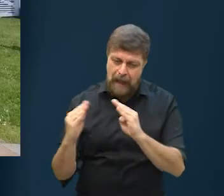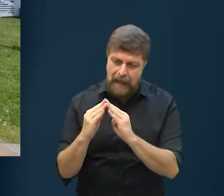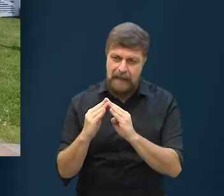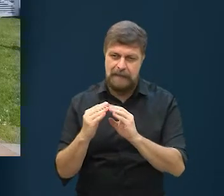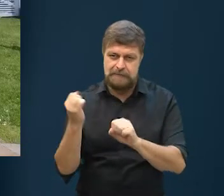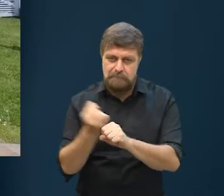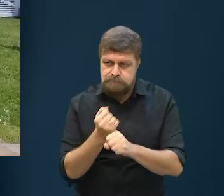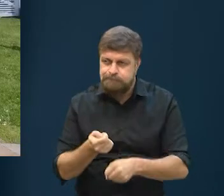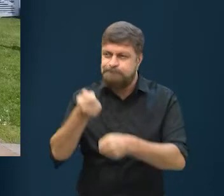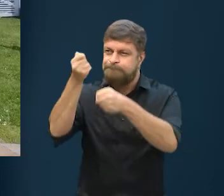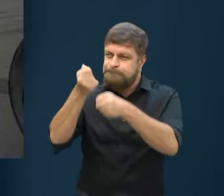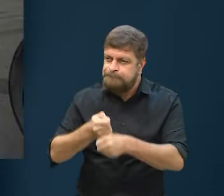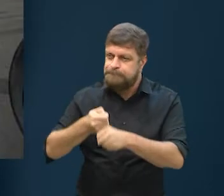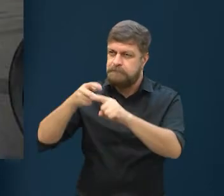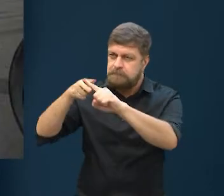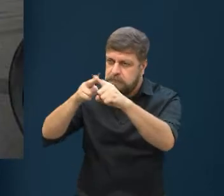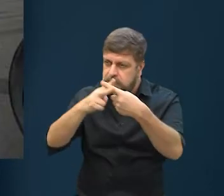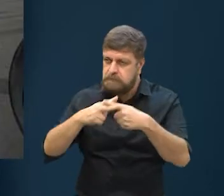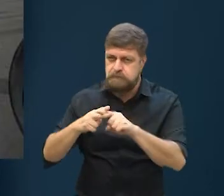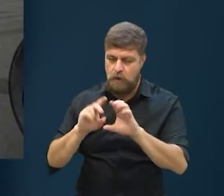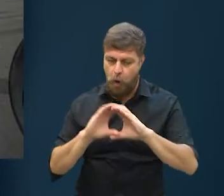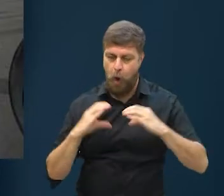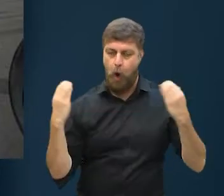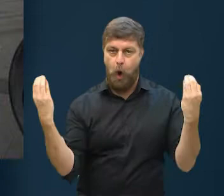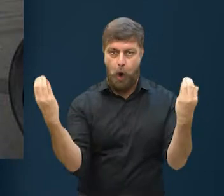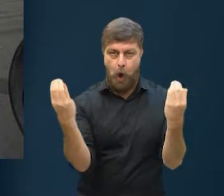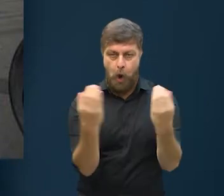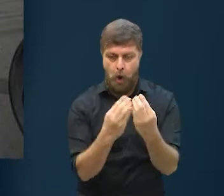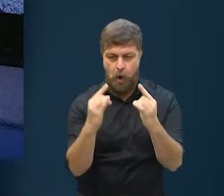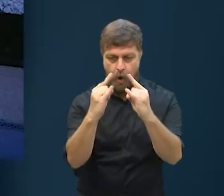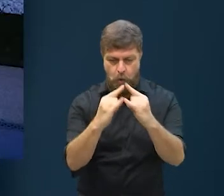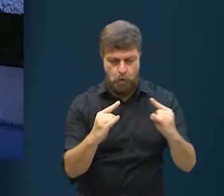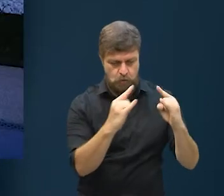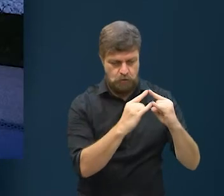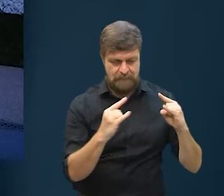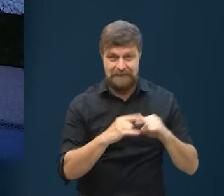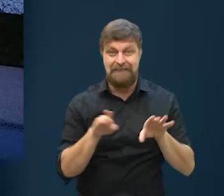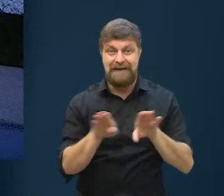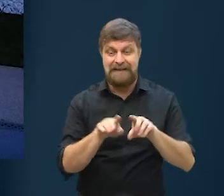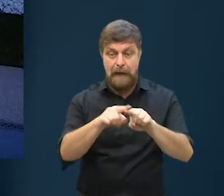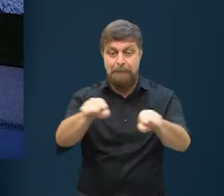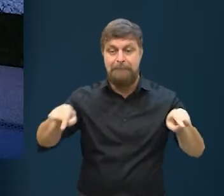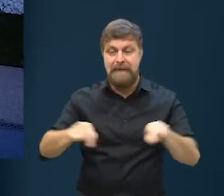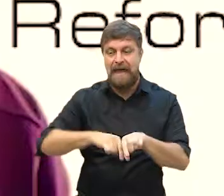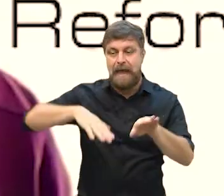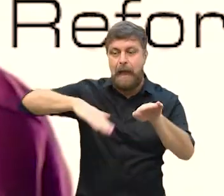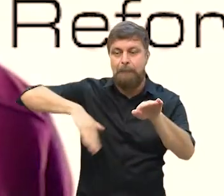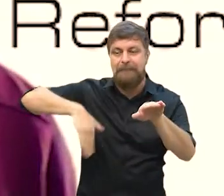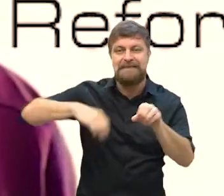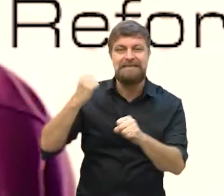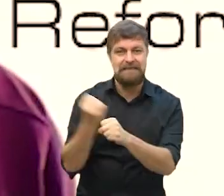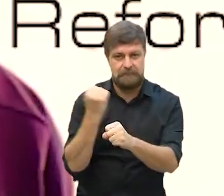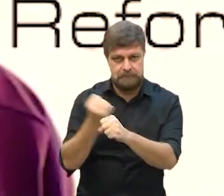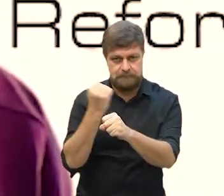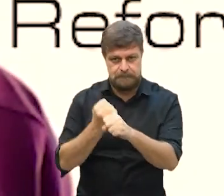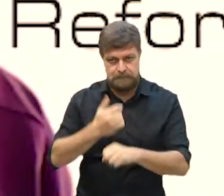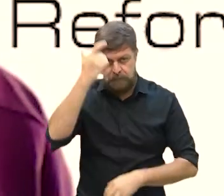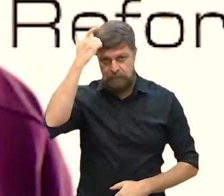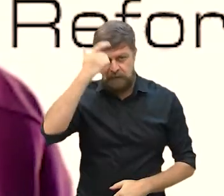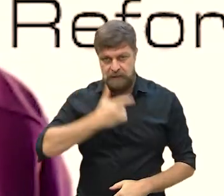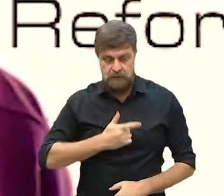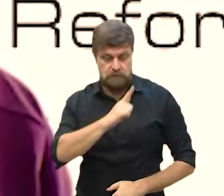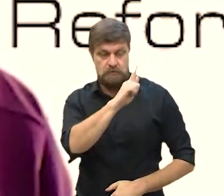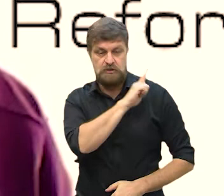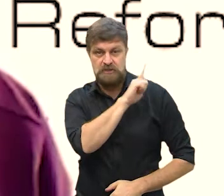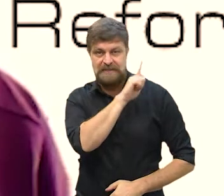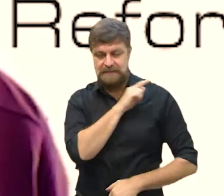casas e reformas, atendemos condomínios e temos também uma empresa de construção de piscina, né? A minha rotina é